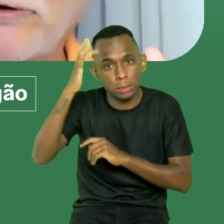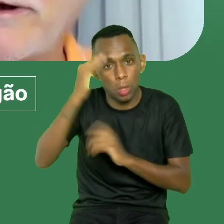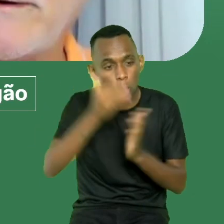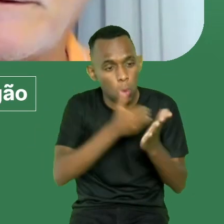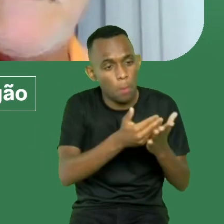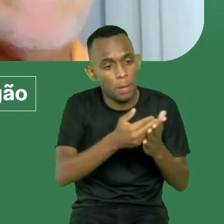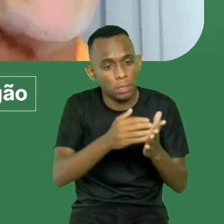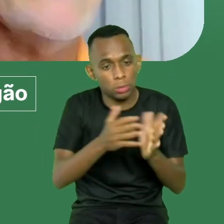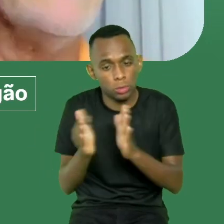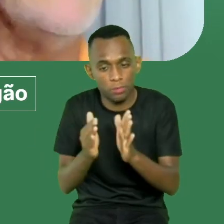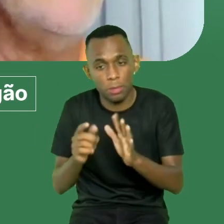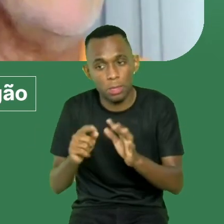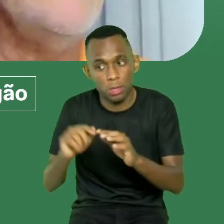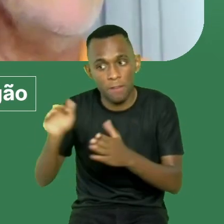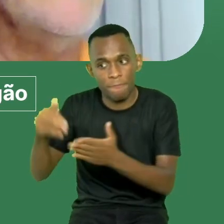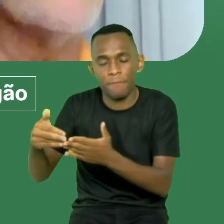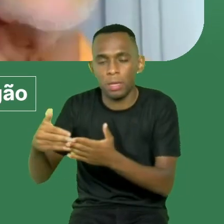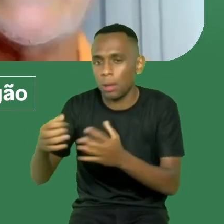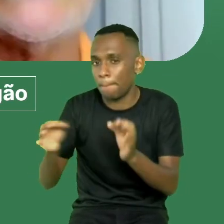àquela história.